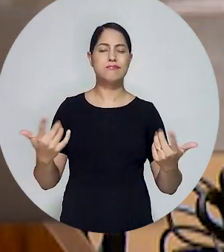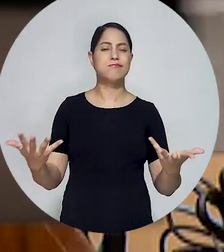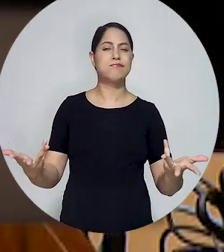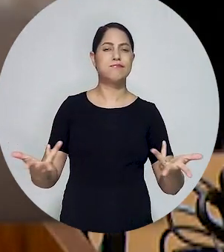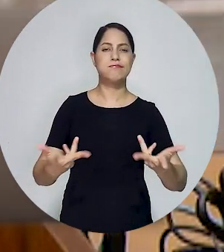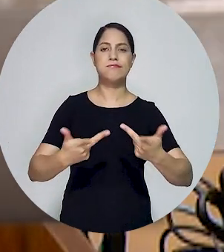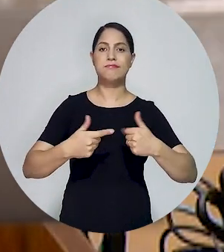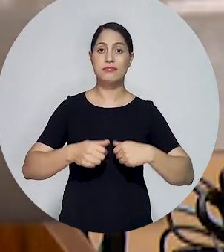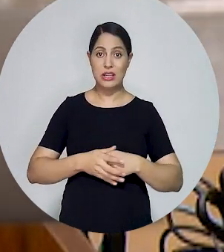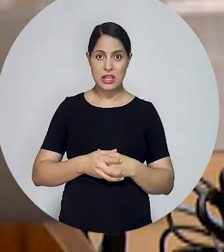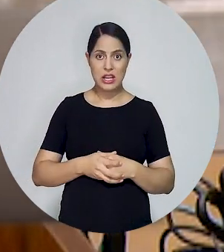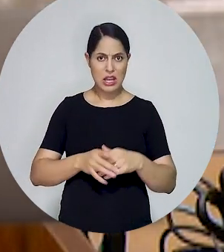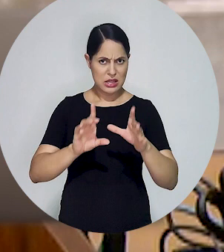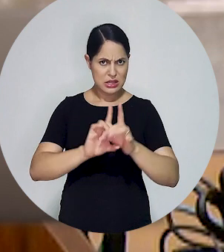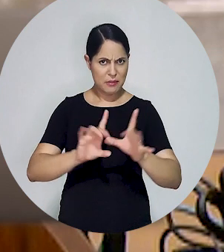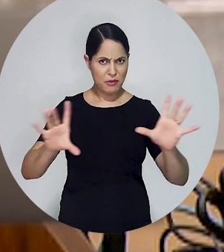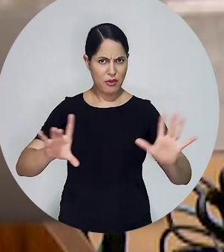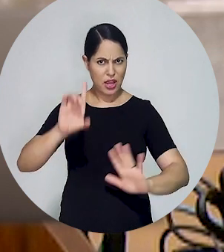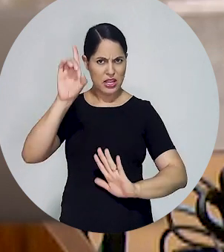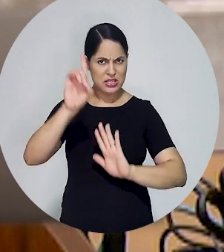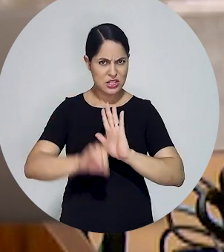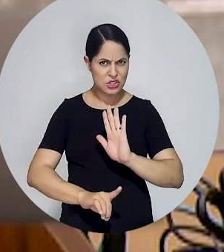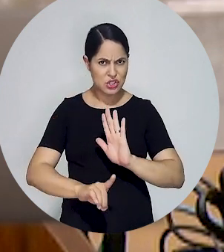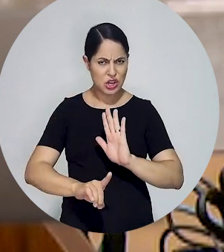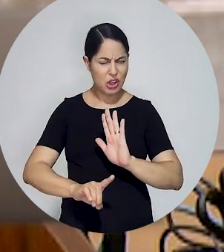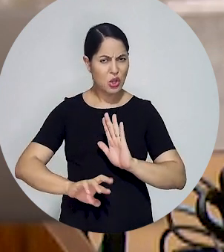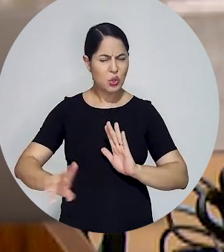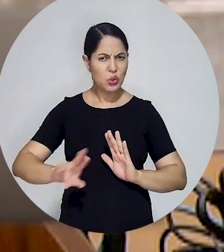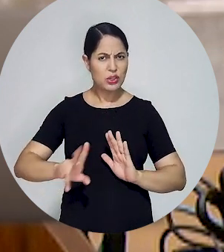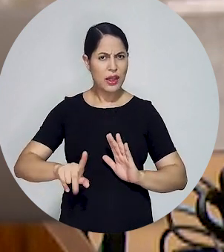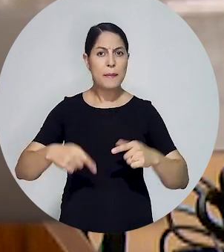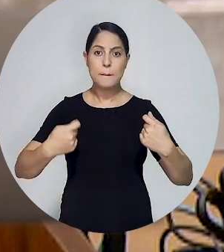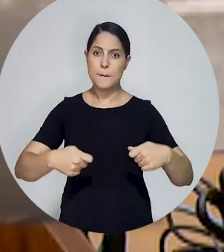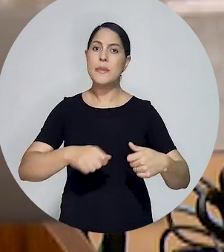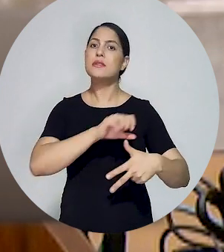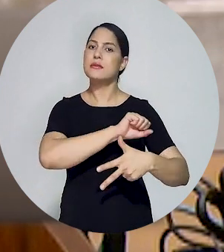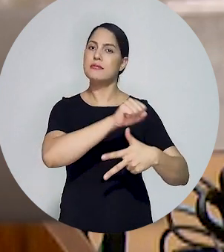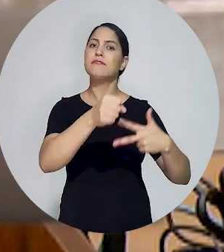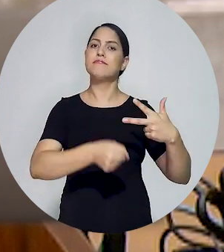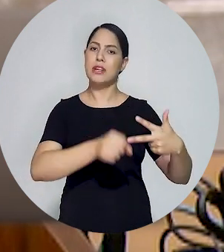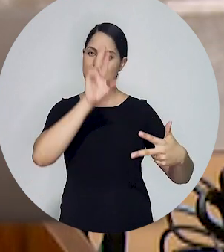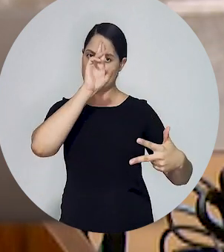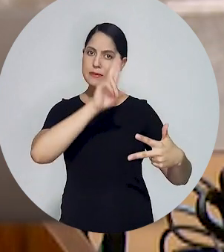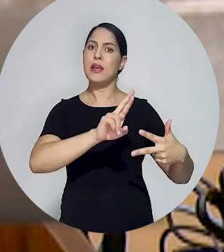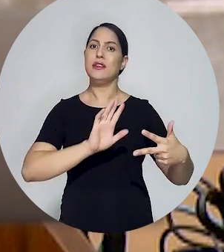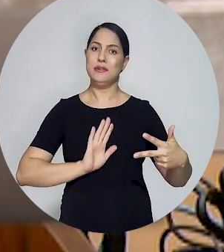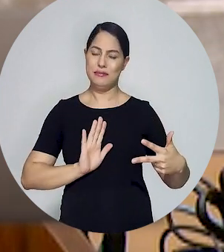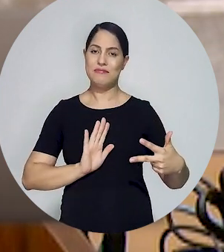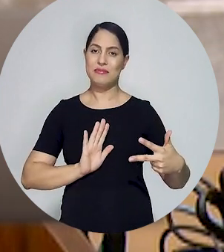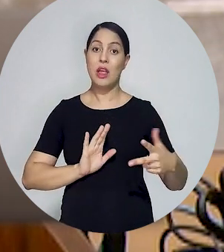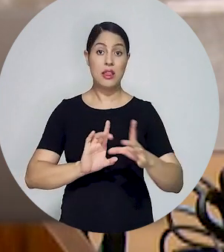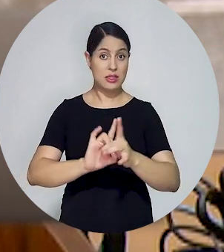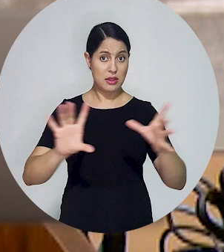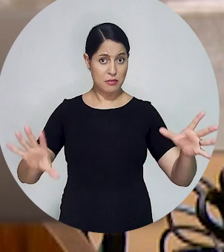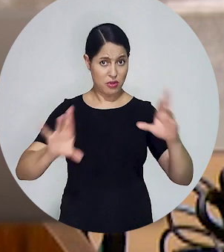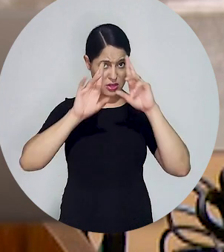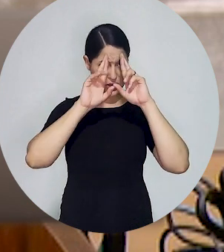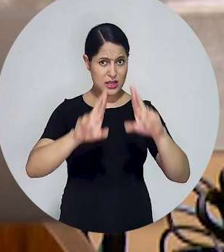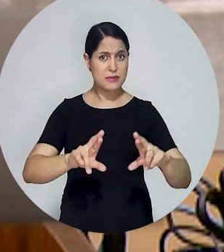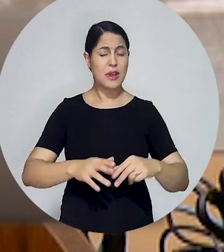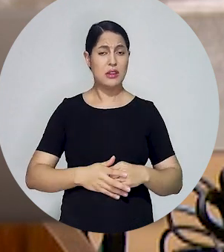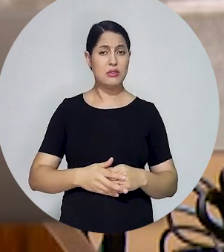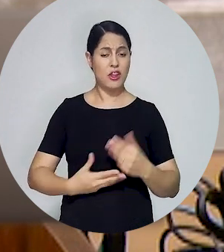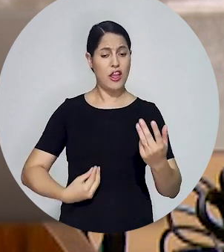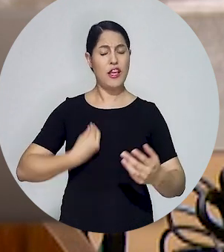das instituições. Não há deferência ao Estado democrático de direito sem o estrito respeito à separação dos poderes, sem o respeito